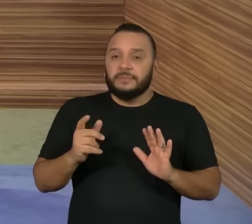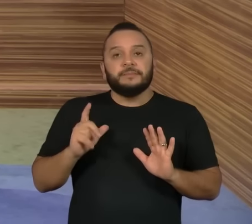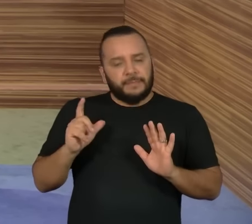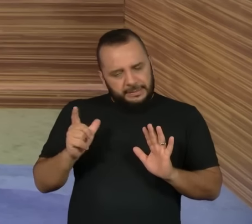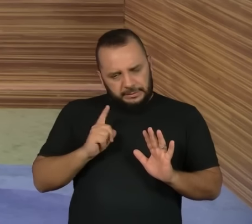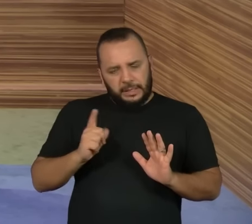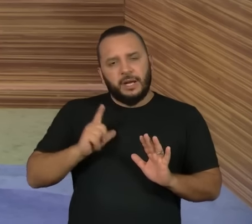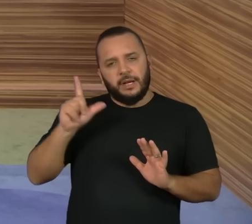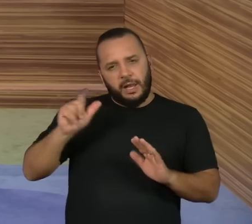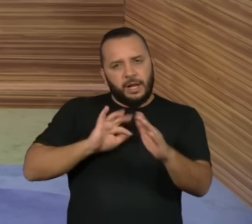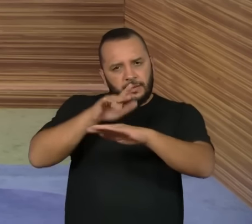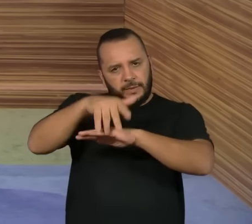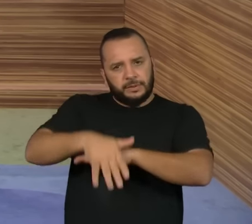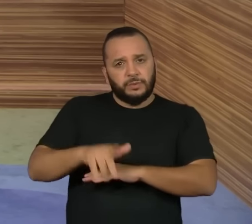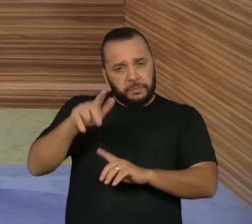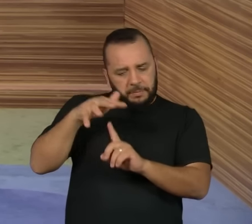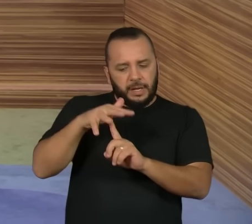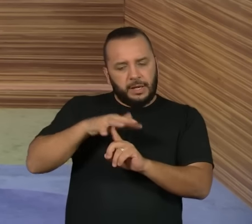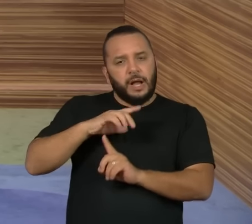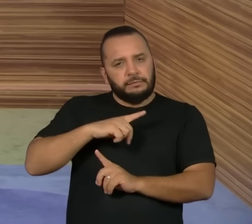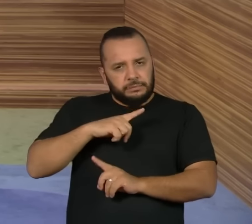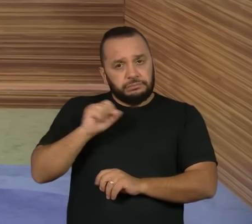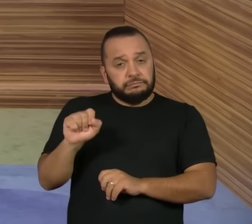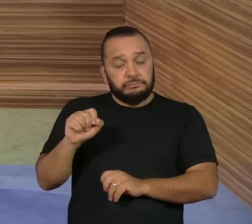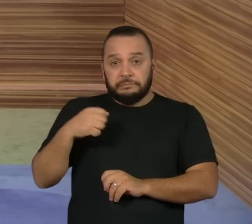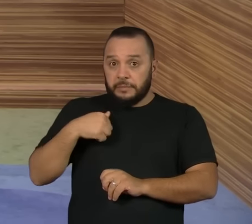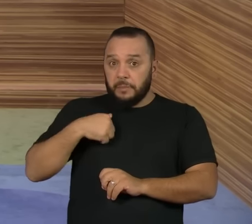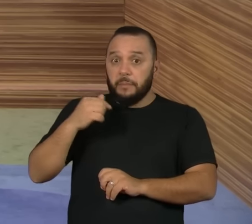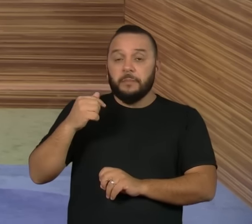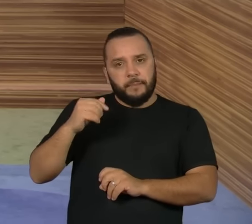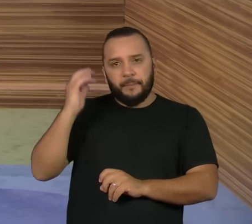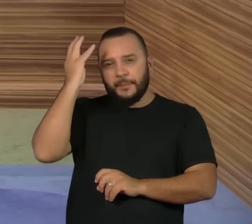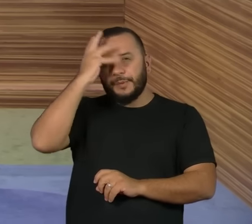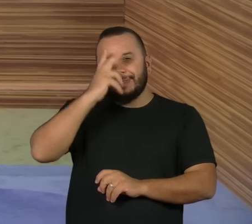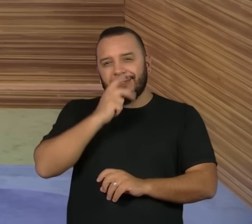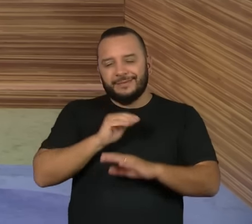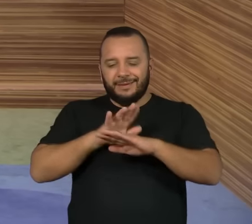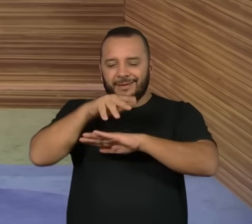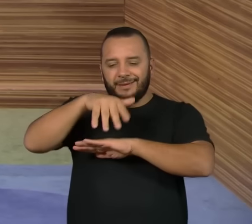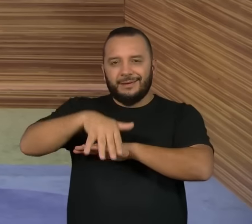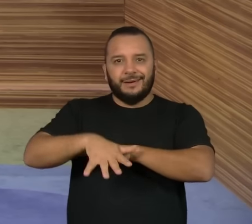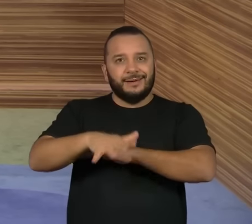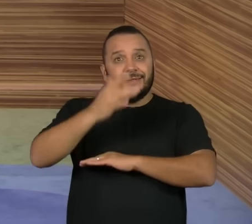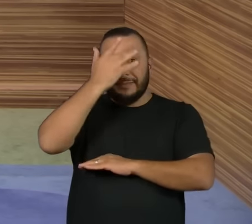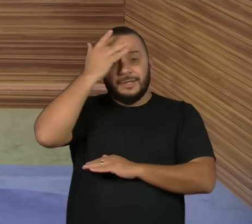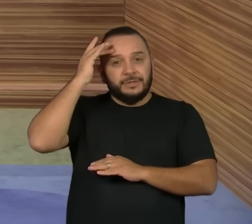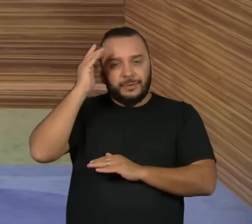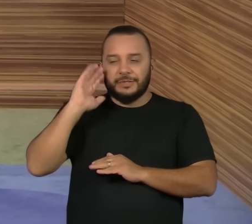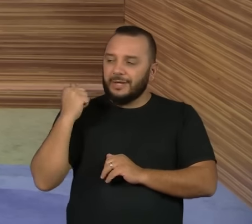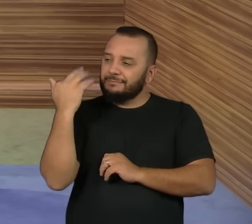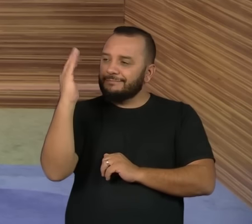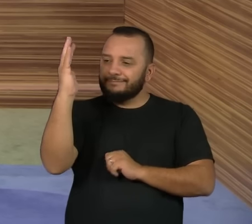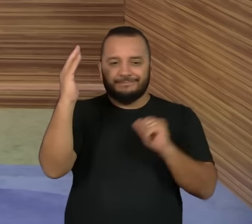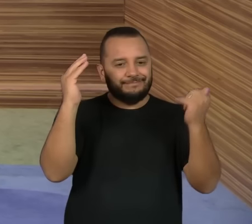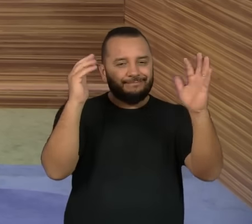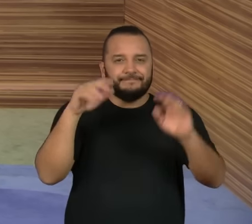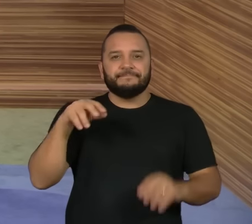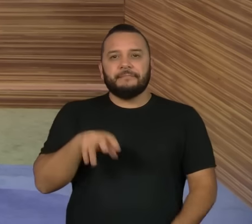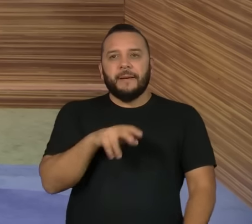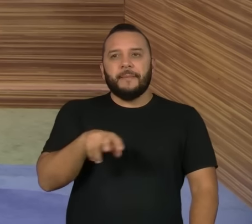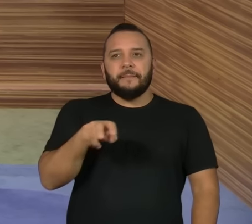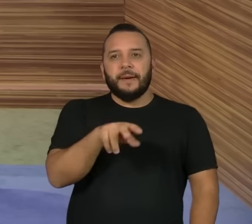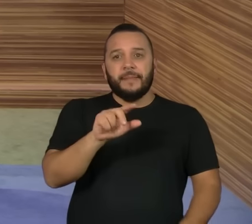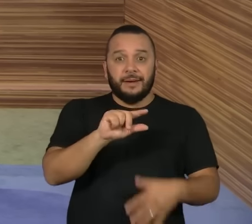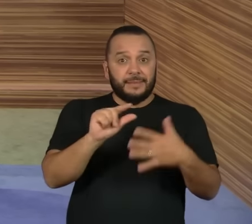do Iguaçu, no Paraná. Atraídos pela beleza das cataratas, os visitantes percorrem trilhas pela Mata Atlântica